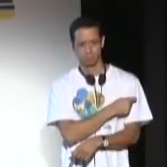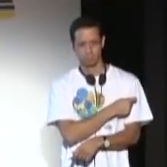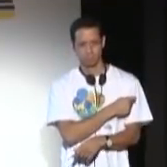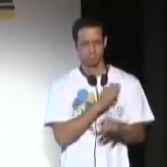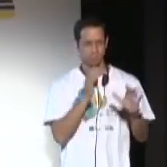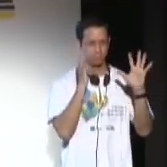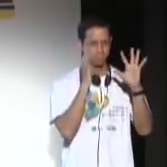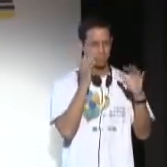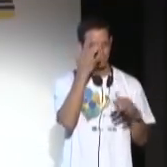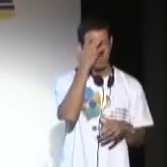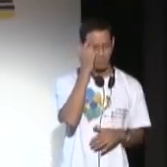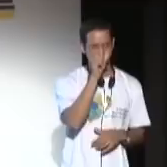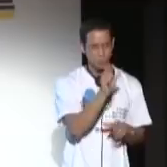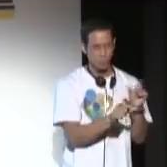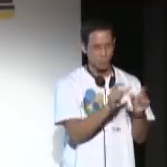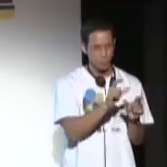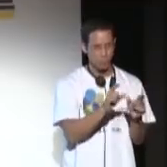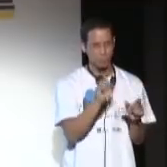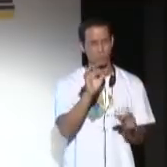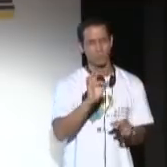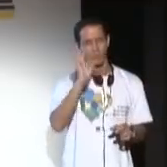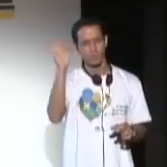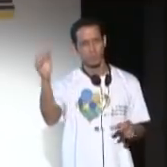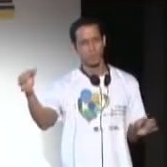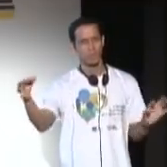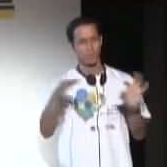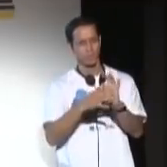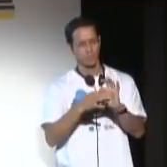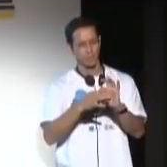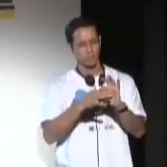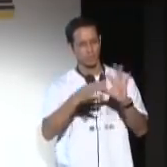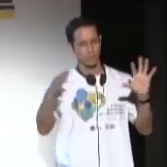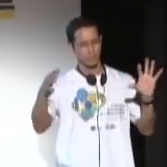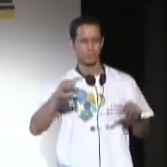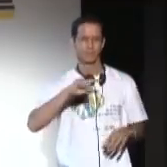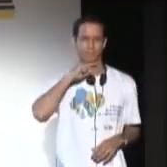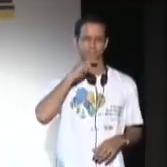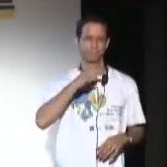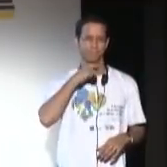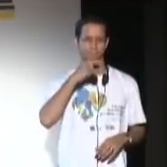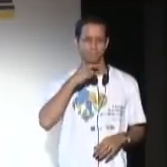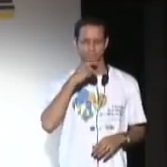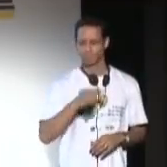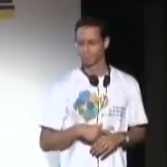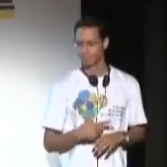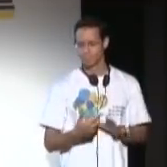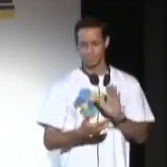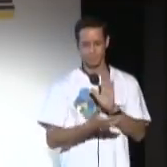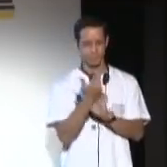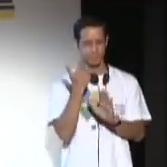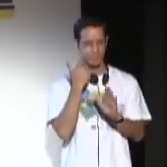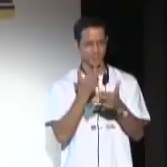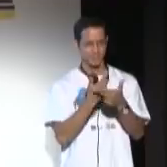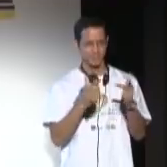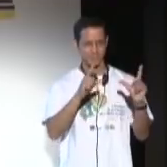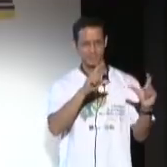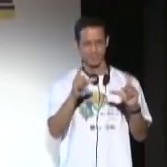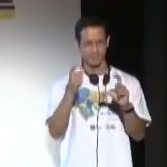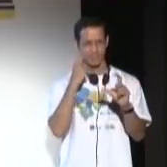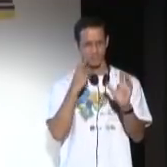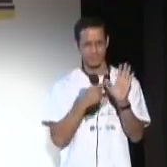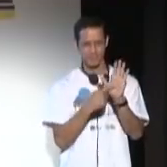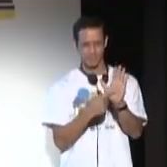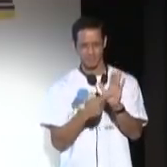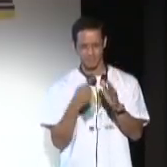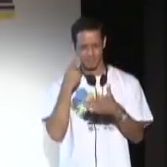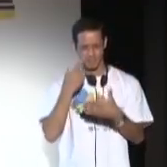nós desconectarmos as pessoas do presente. E eu estou falando isso e vou trazer algumas imagens. Essas imagens não foram tiradas para estar aqui, fazem